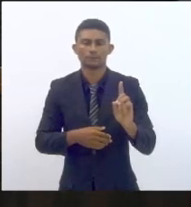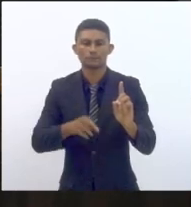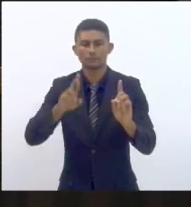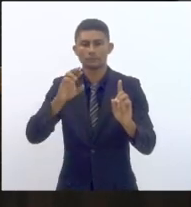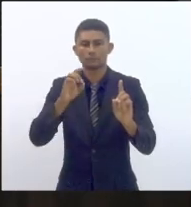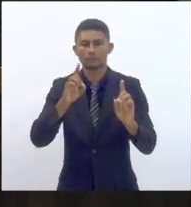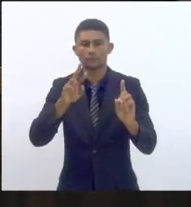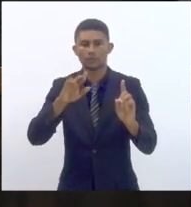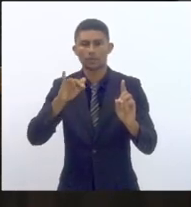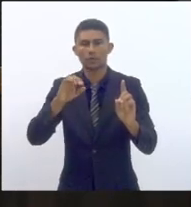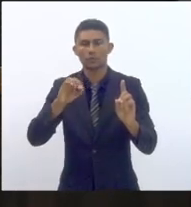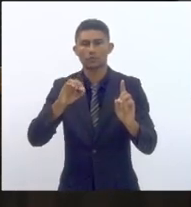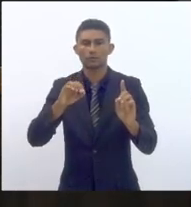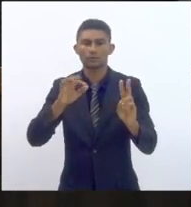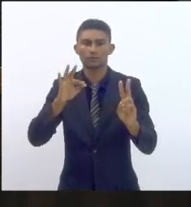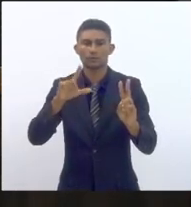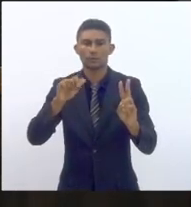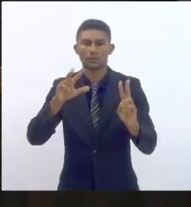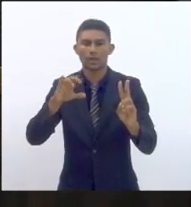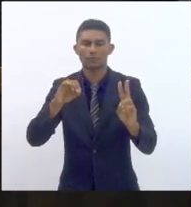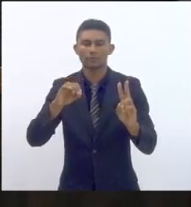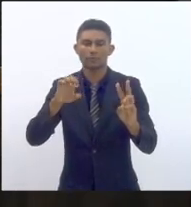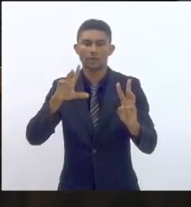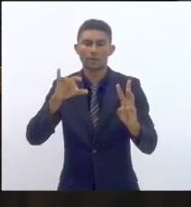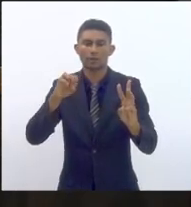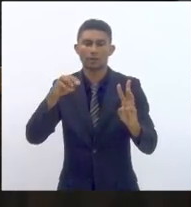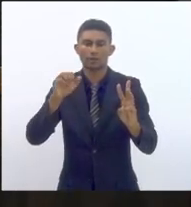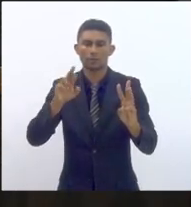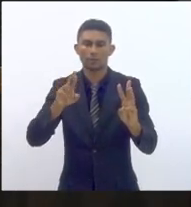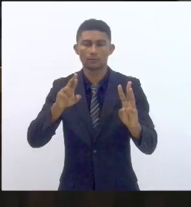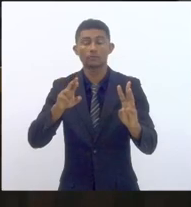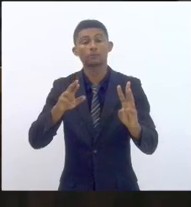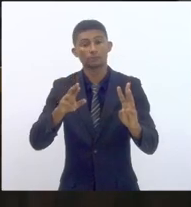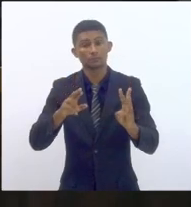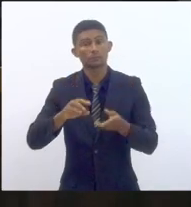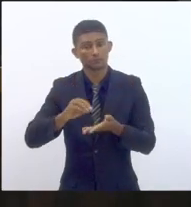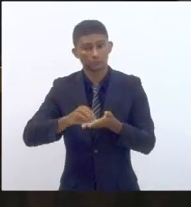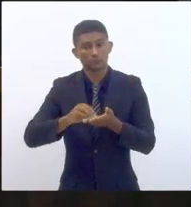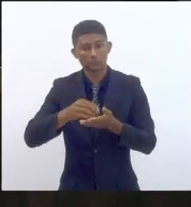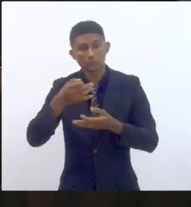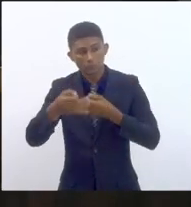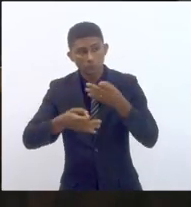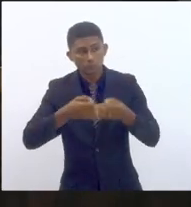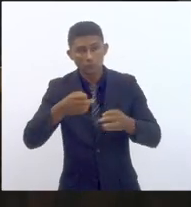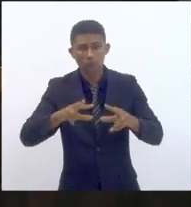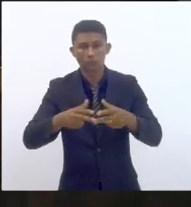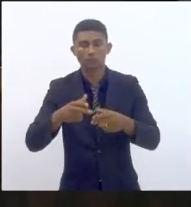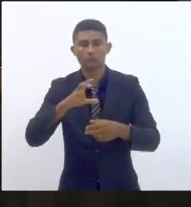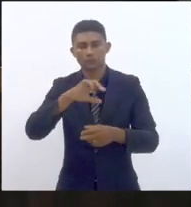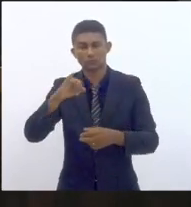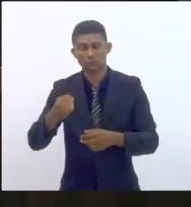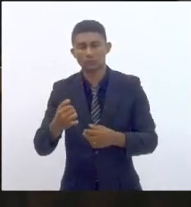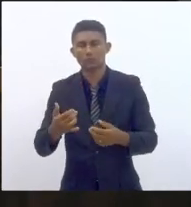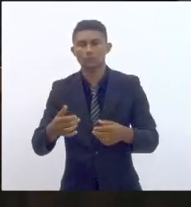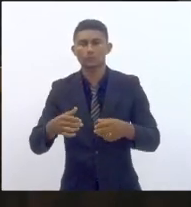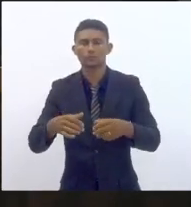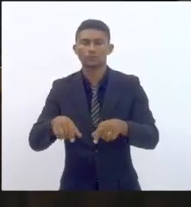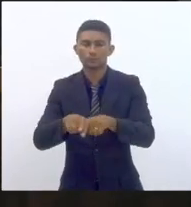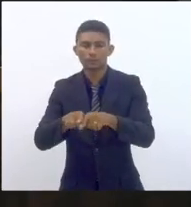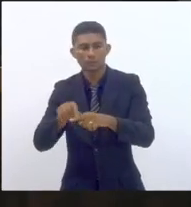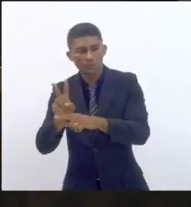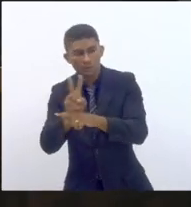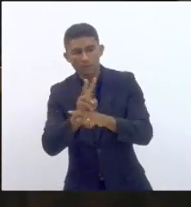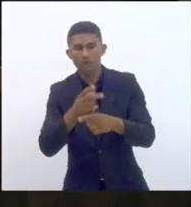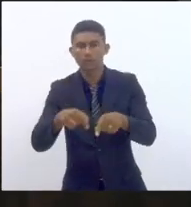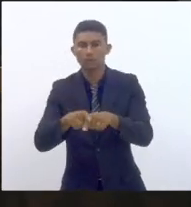Rodrigo Bacelar, Flávio Serafini, Valdeir Carneiro e Eliomar Coelho. Pendendo de pareceres das Comissões de Constituição e Justiça, Servidores Públicos, Defesa do Consumidor